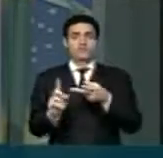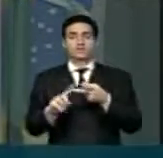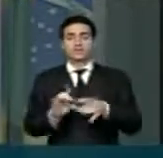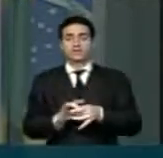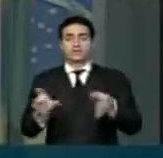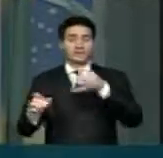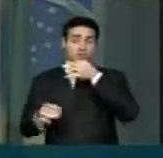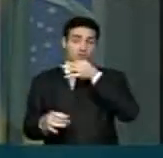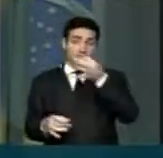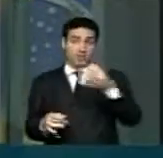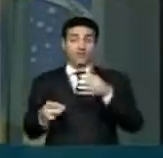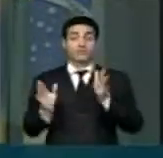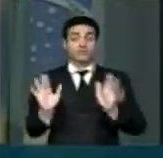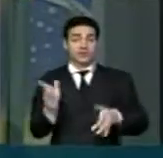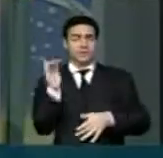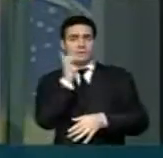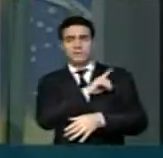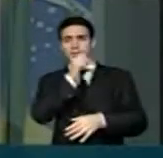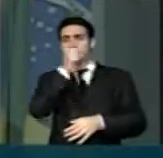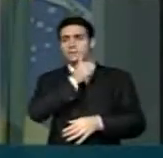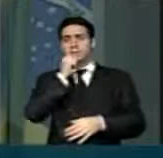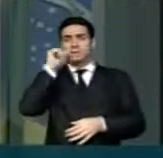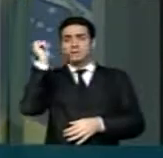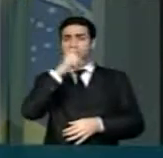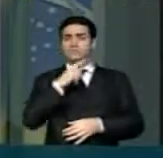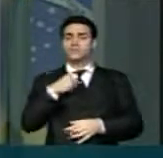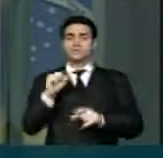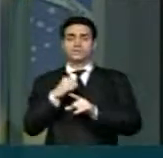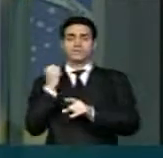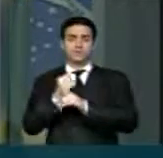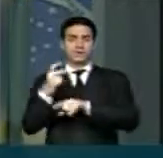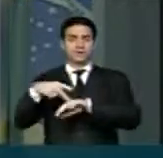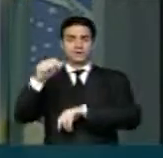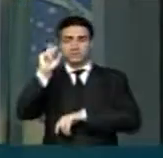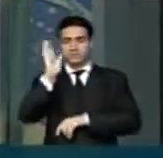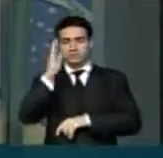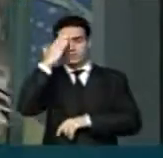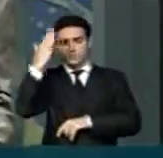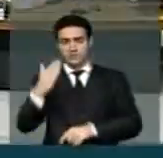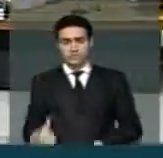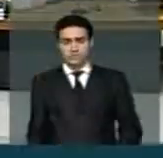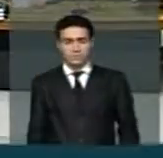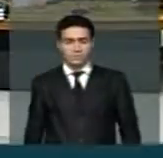liberdade de imprensa conquistada a duras penas pela sociedade brasileira. Muito obrigado.